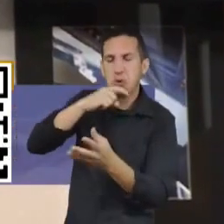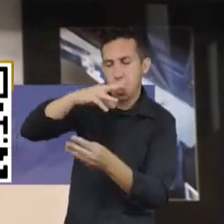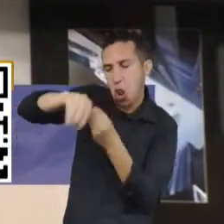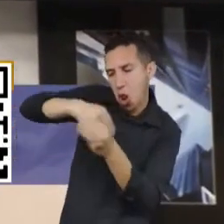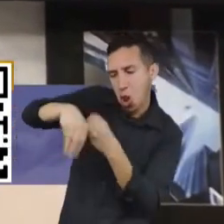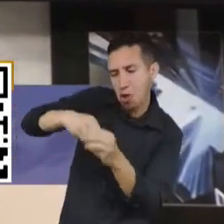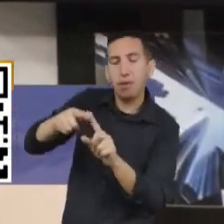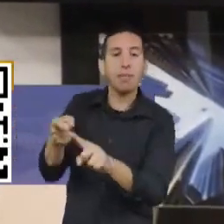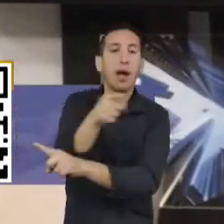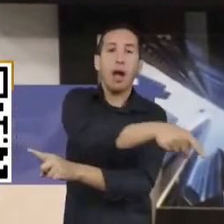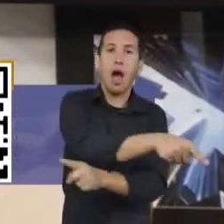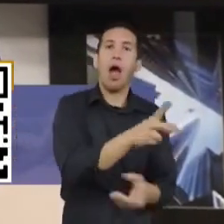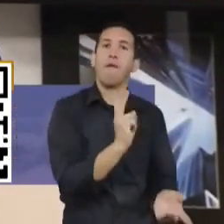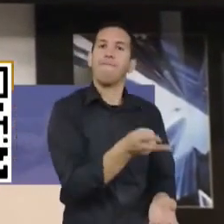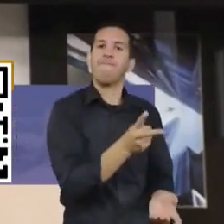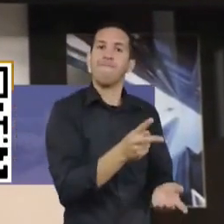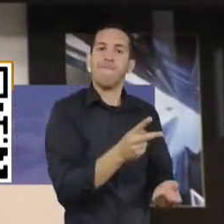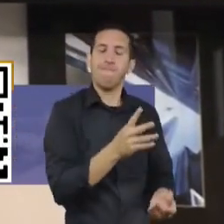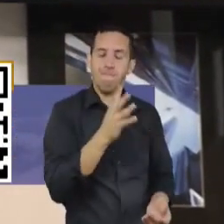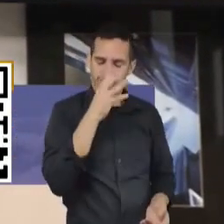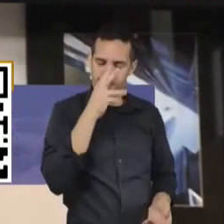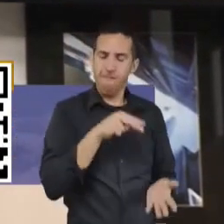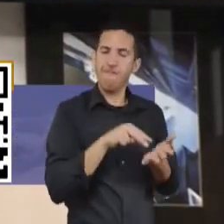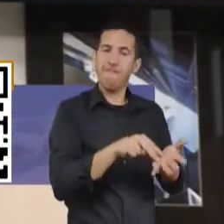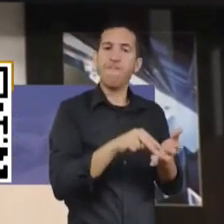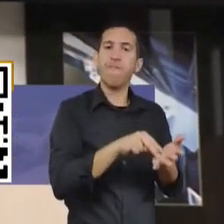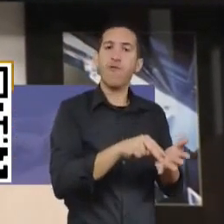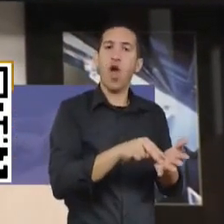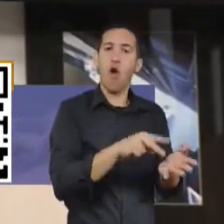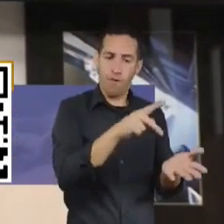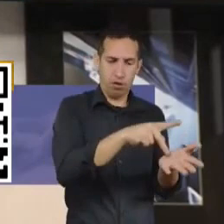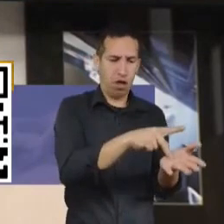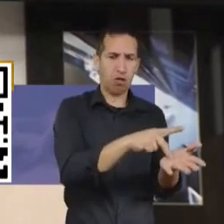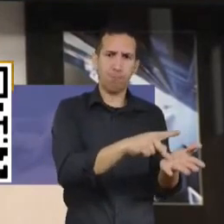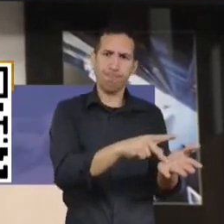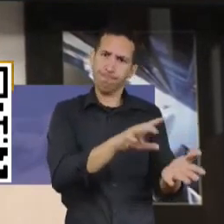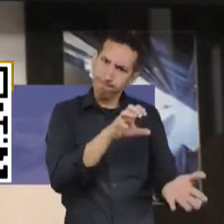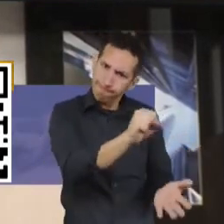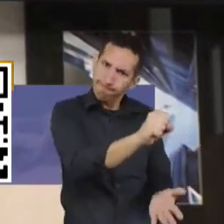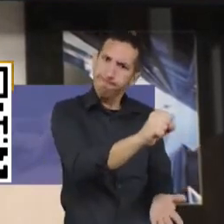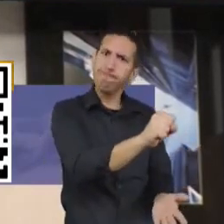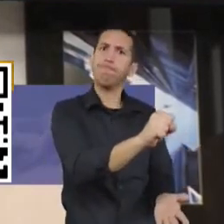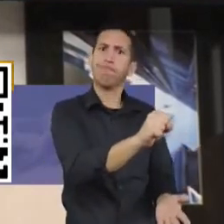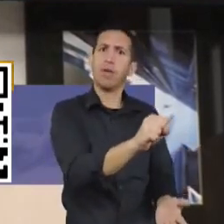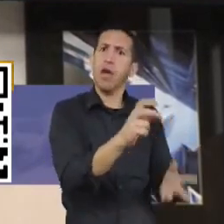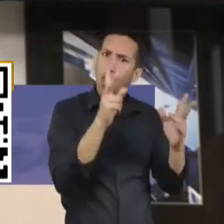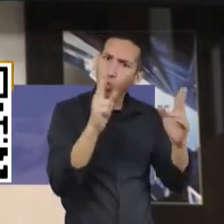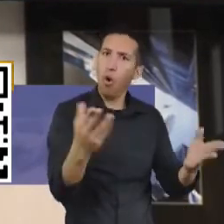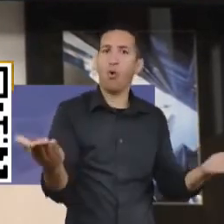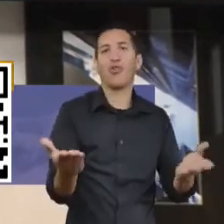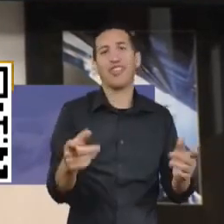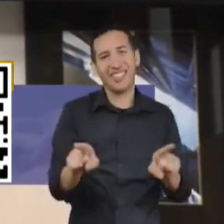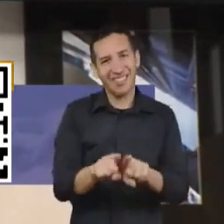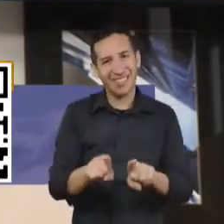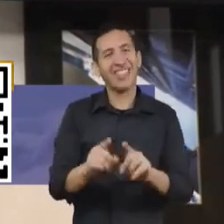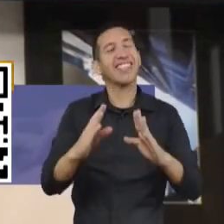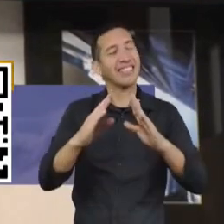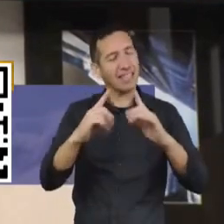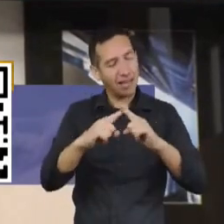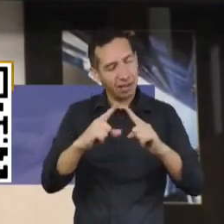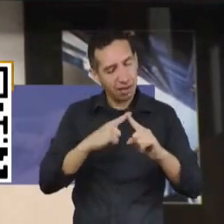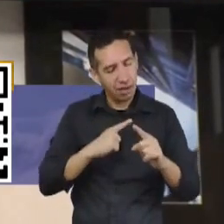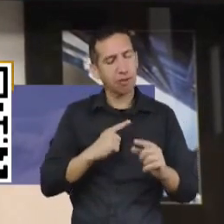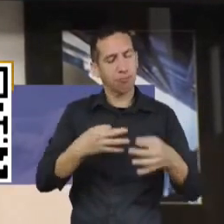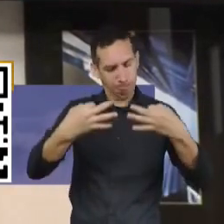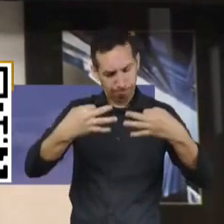por todos porque sempre teve gente fiel aos princípios da palavra de Deus sempre como hoje também tem a igreja de Deus